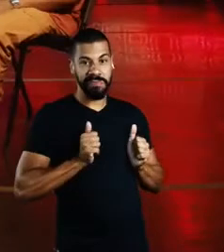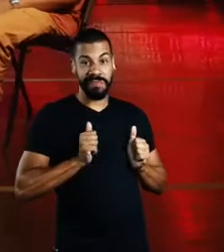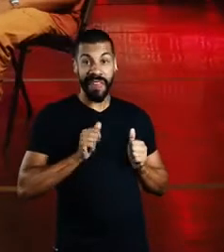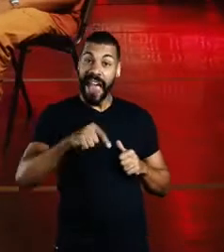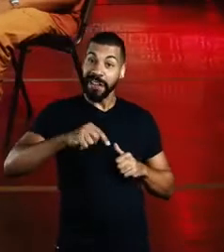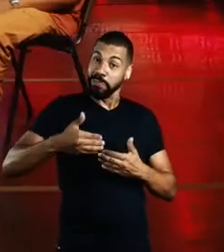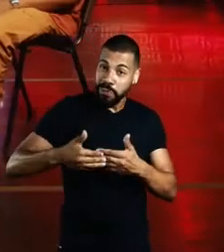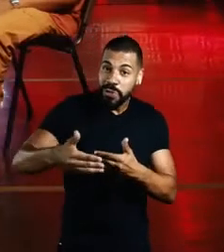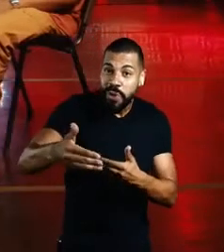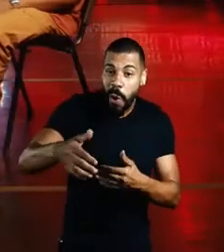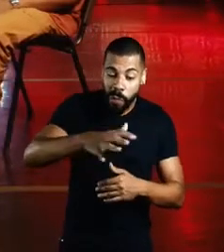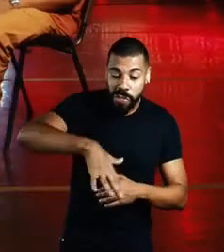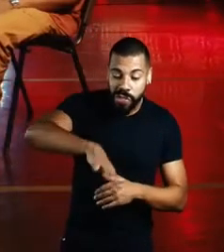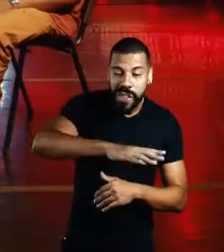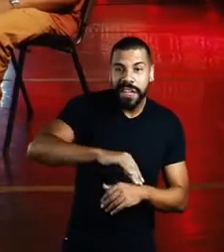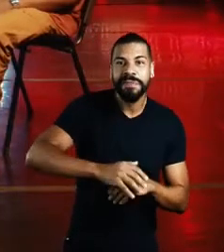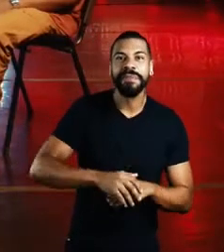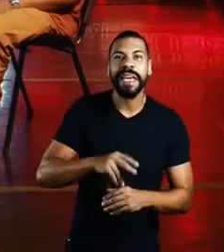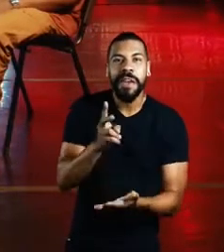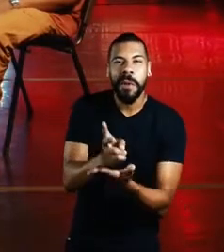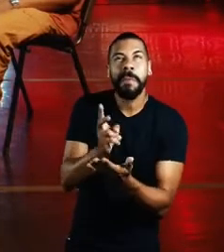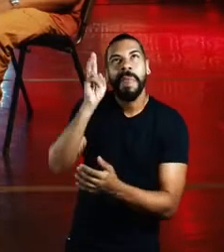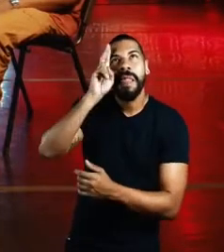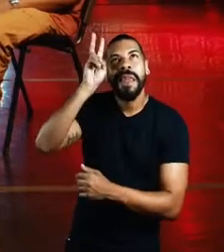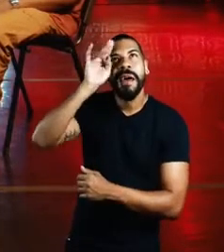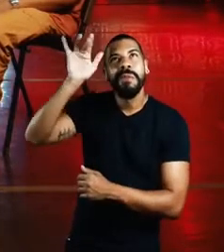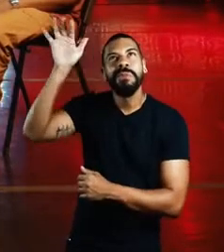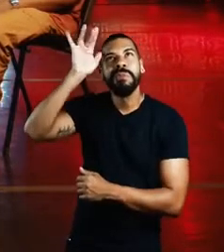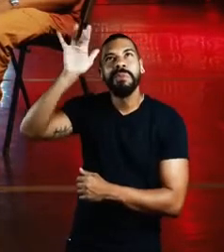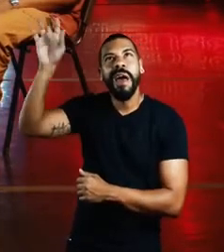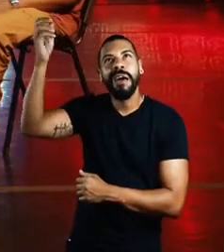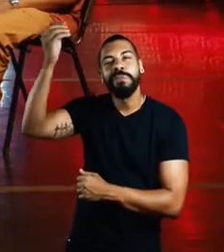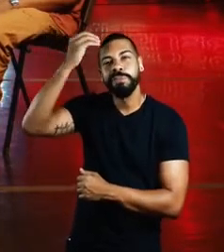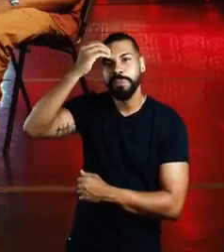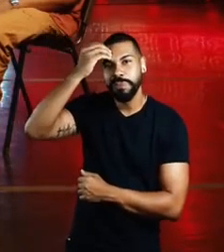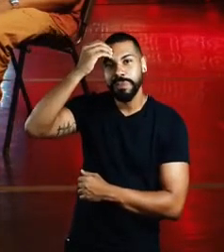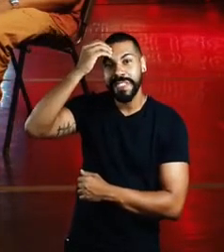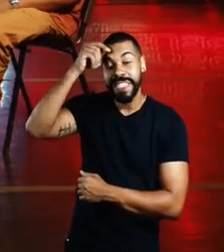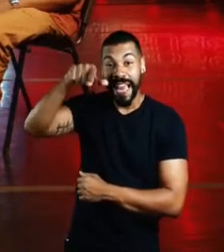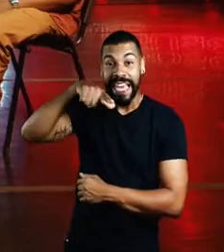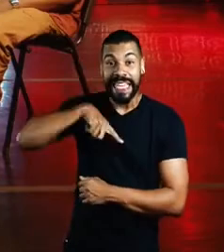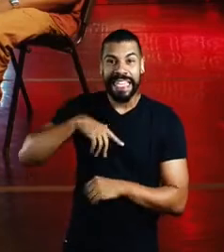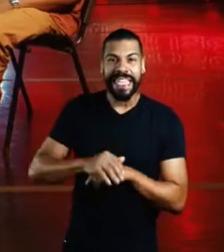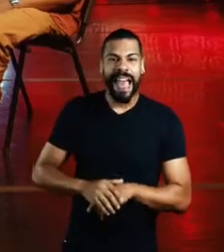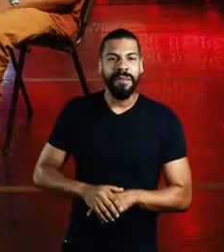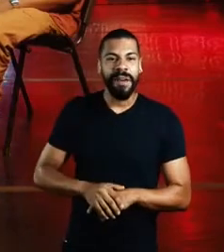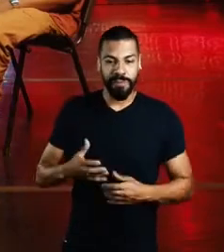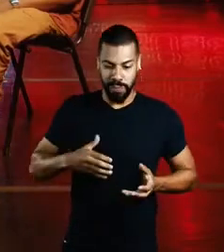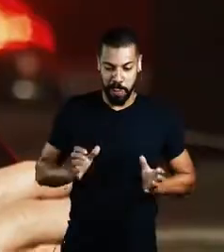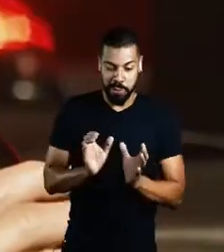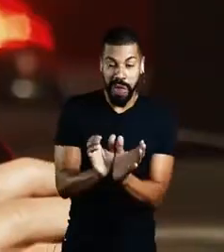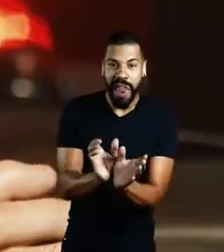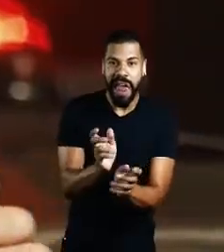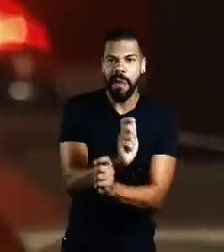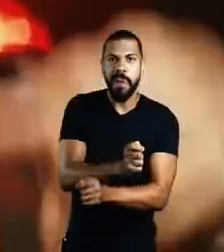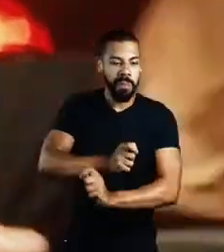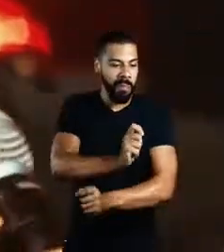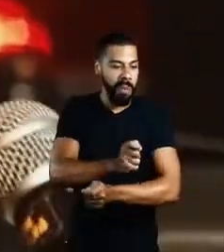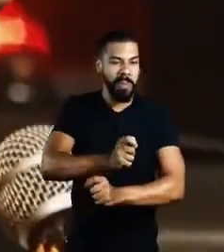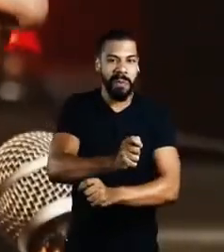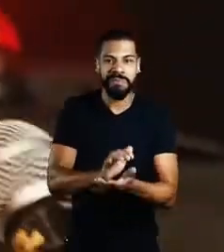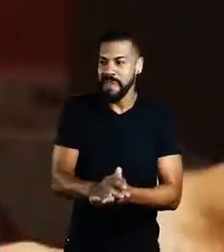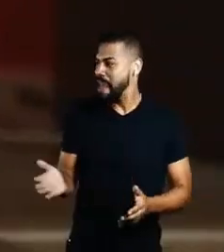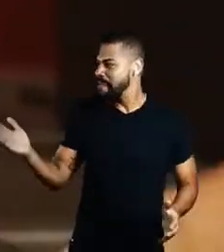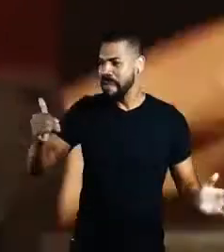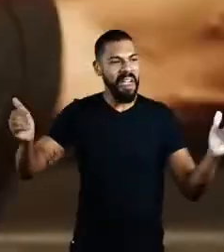né? Inclusive nesse dia, tem uma lembrança que envolve nosso amigo aqui, DJ Cri. A gente tava indo lá, né, com a bateria, tudo contente, o Gregor, o Guzula, tá,